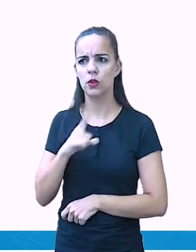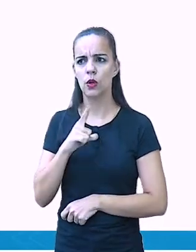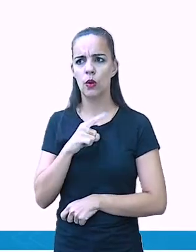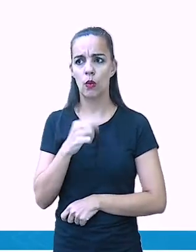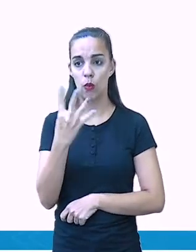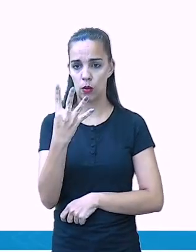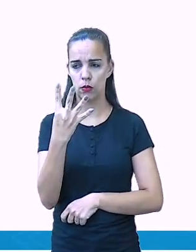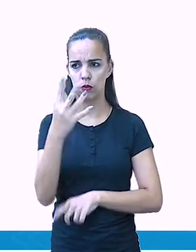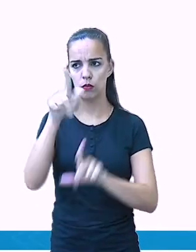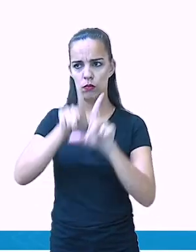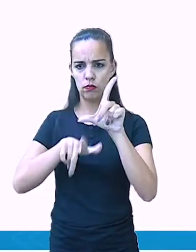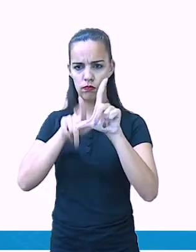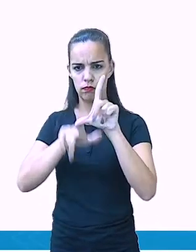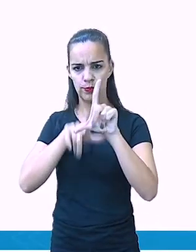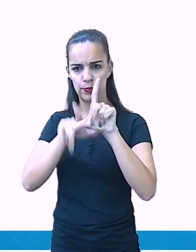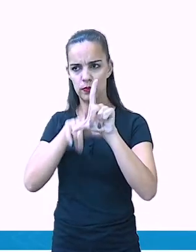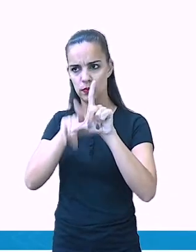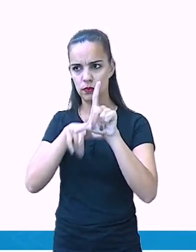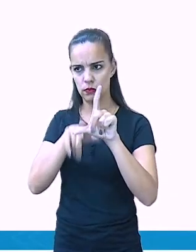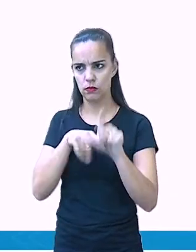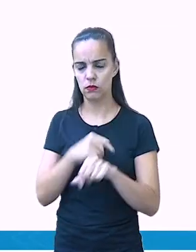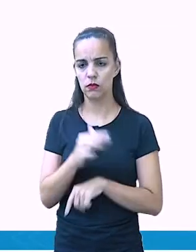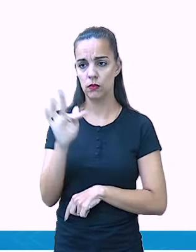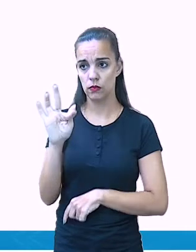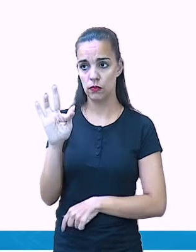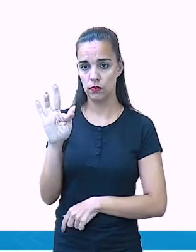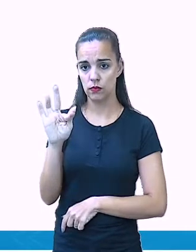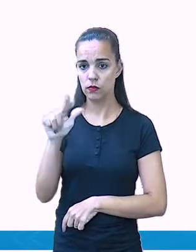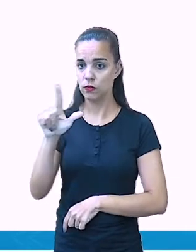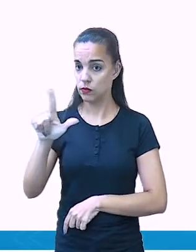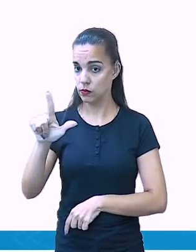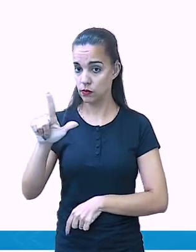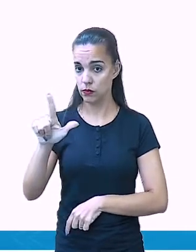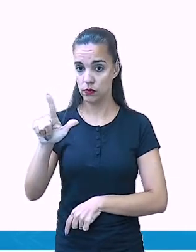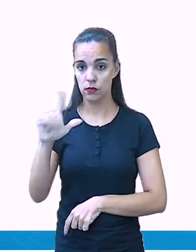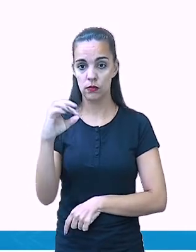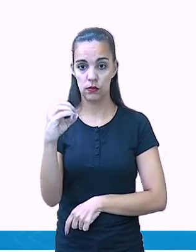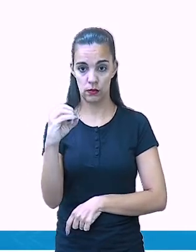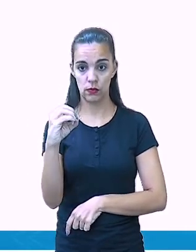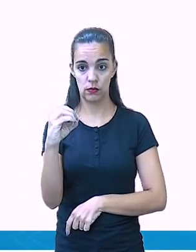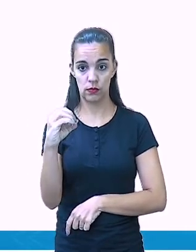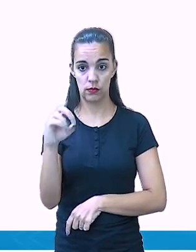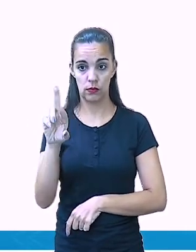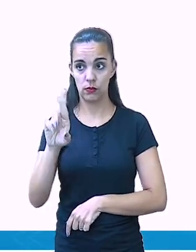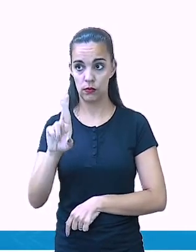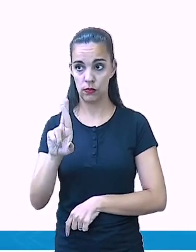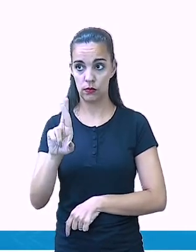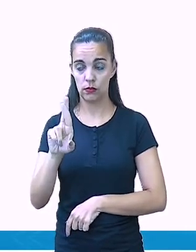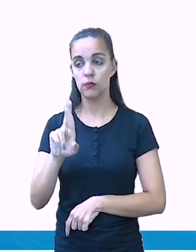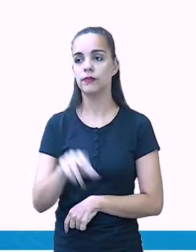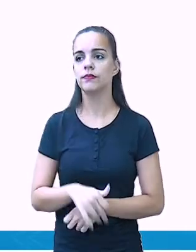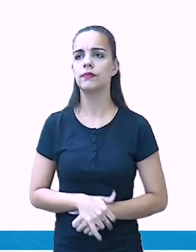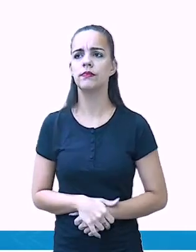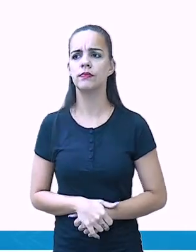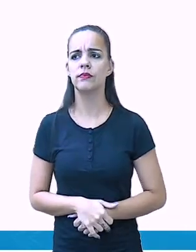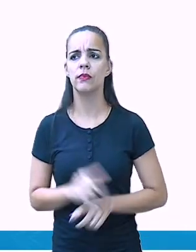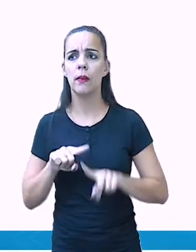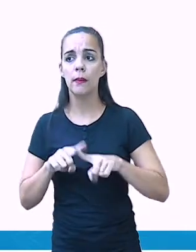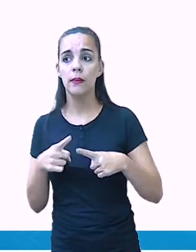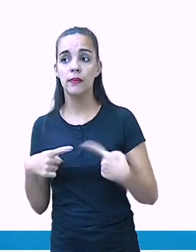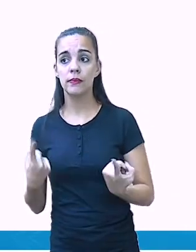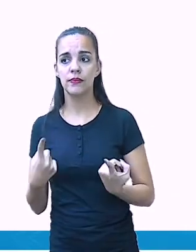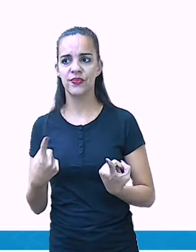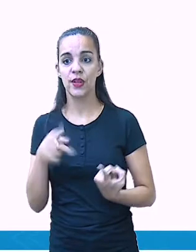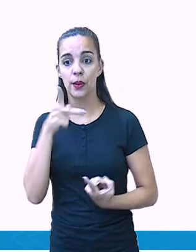por 4 letras, F, L, O e R. Mas quando eu